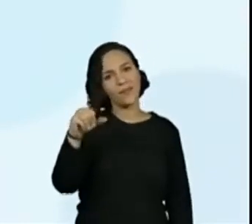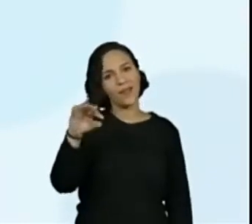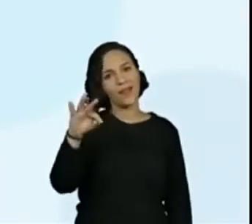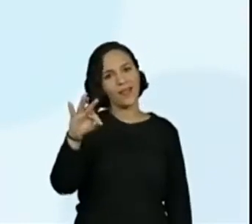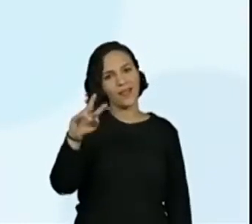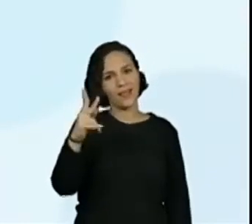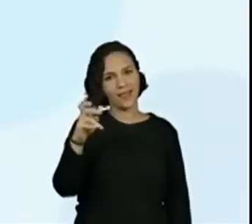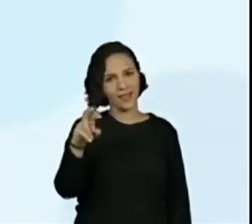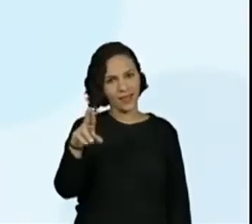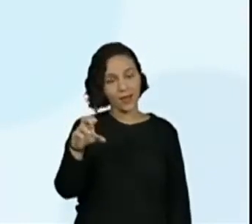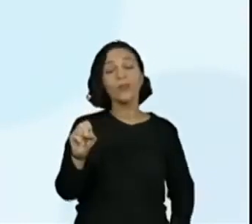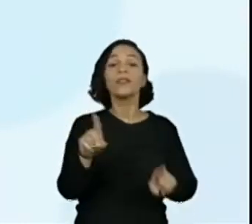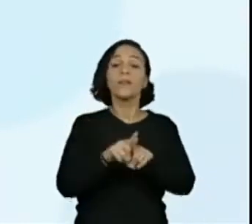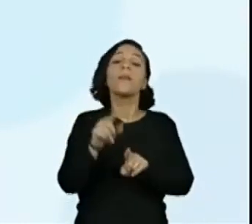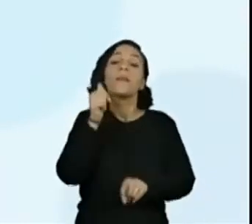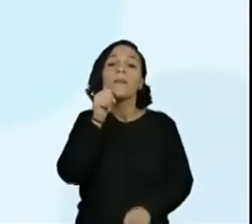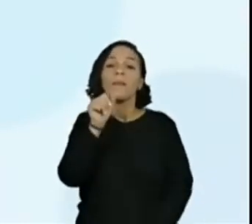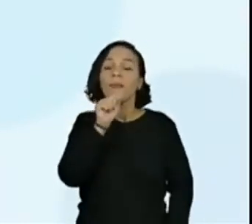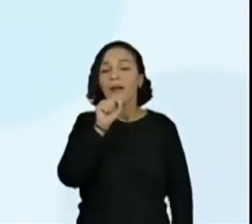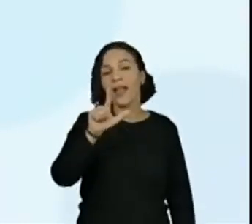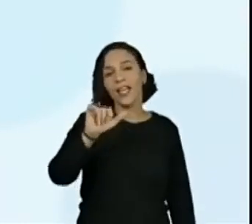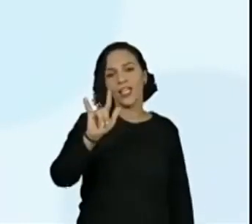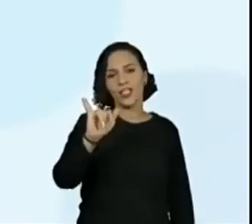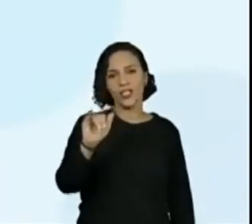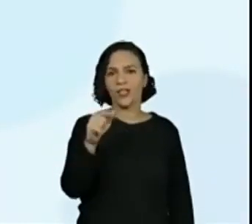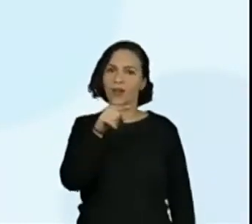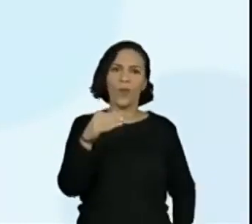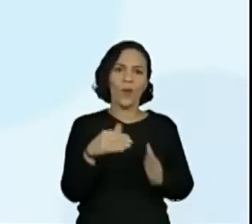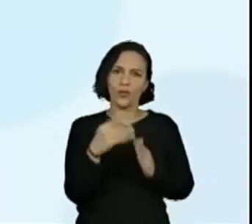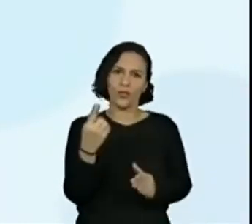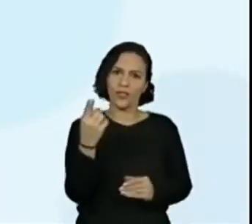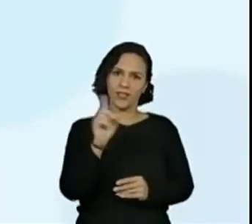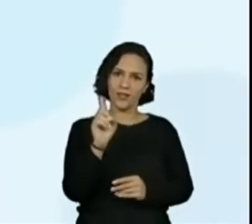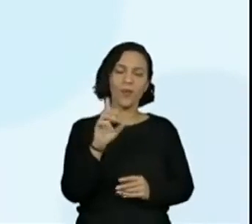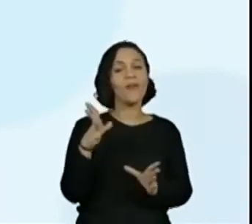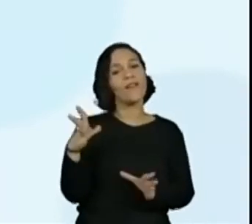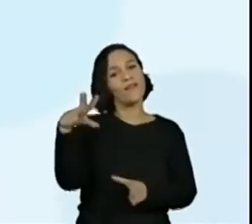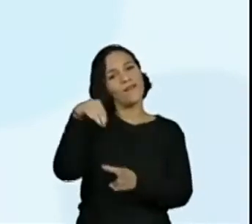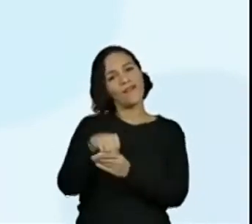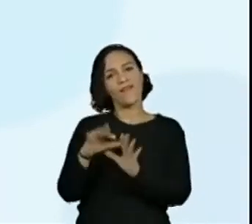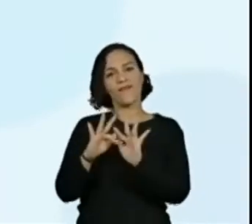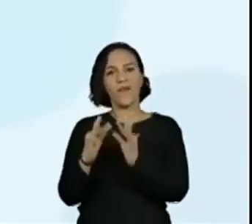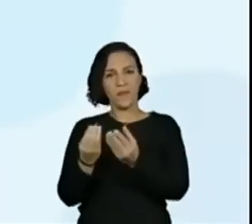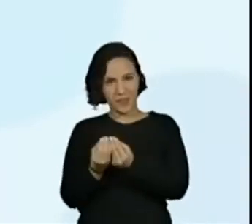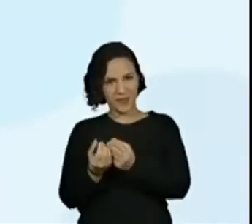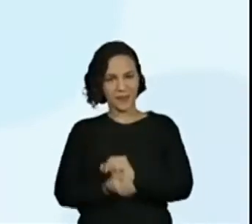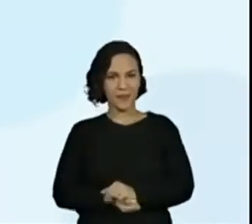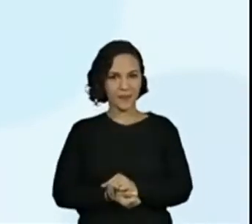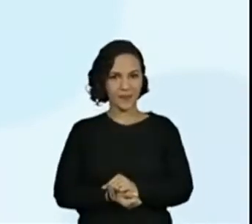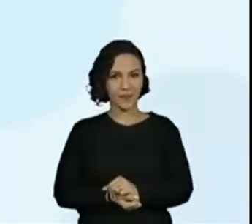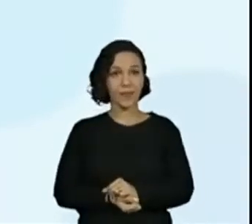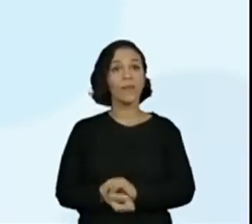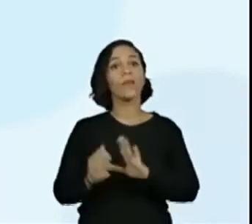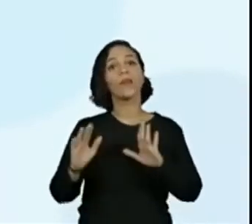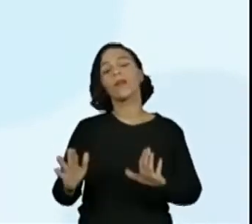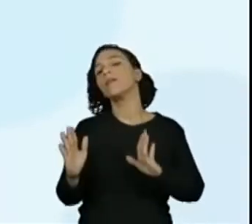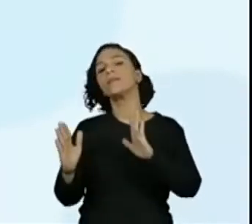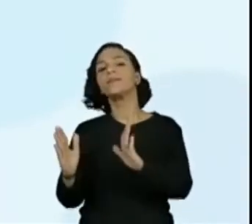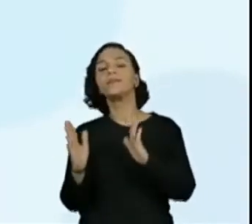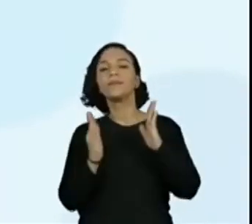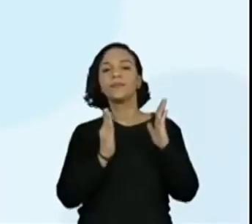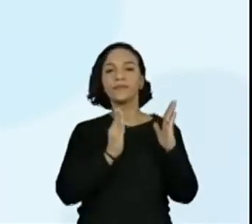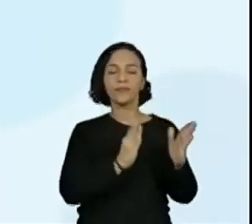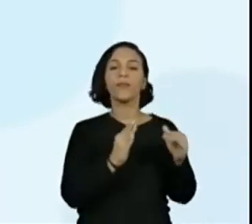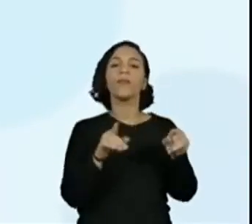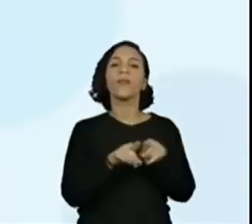mamãe Lígia, certo? Não é que o Adriano mora sozinho. É a casa da família, não é? A gente tem aqui também